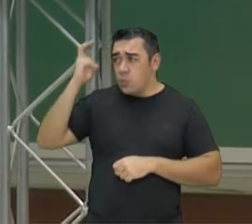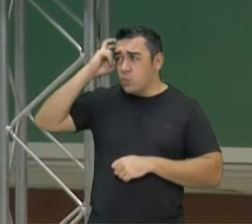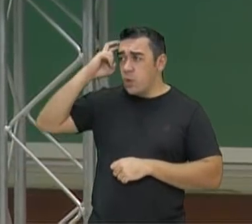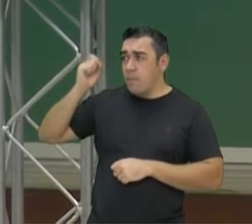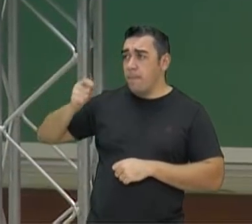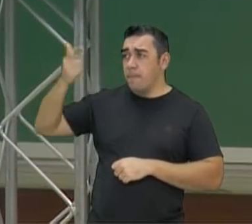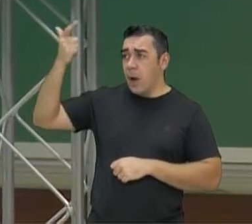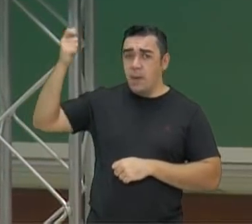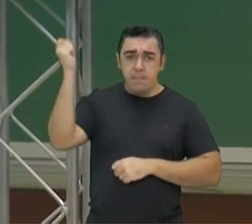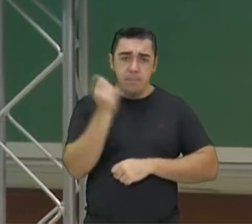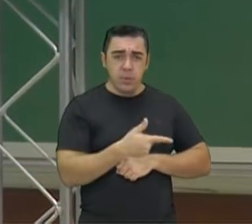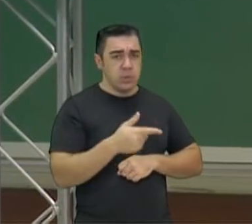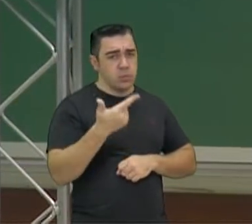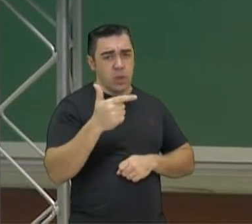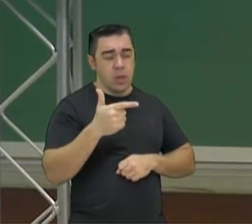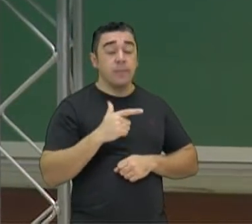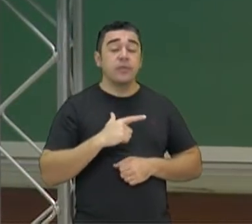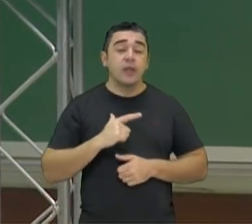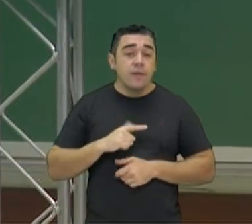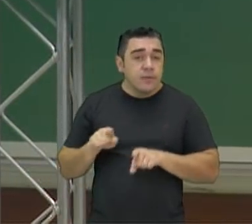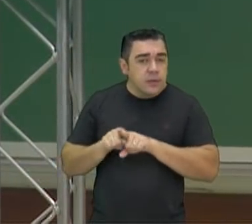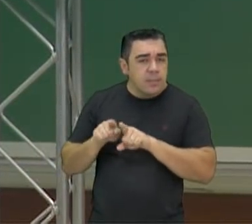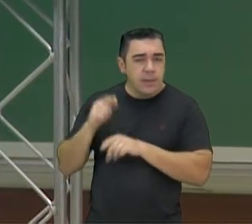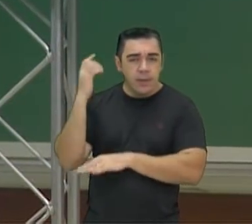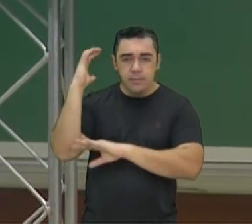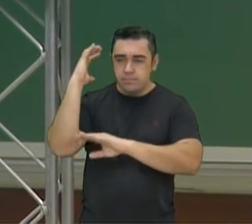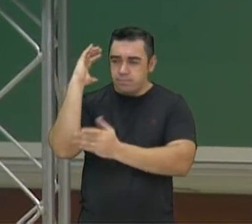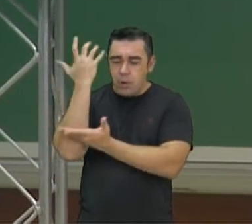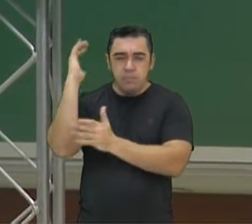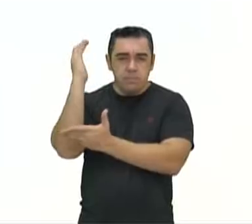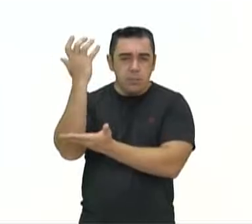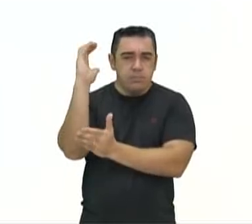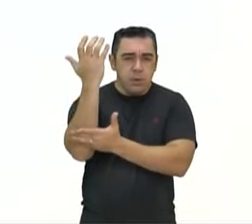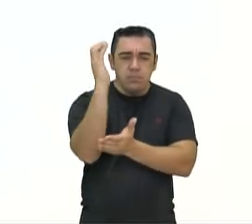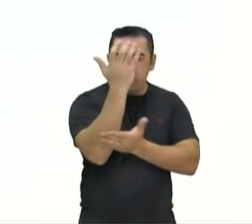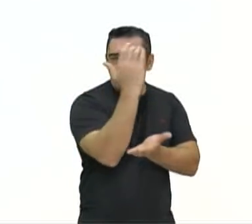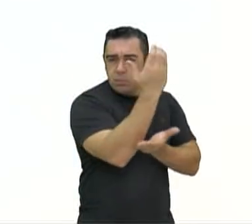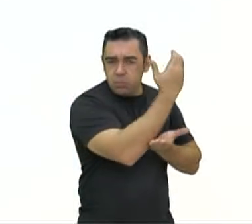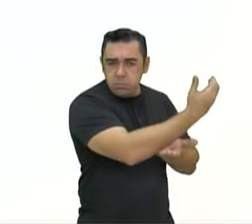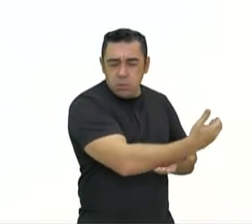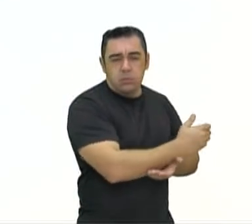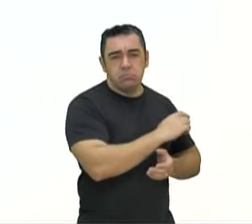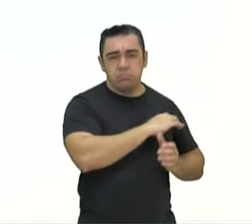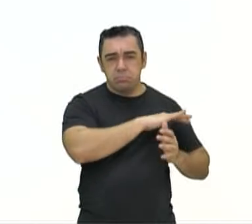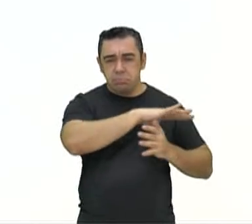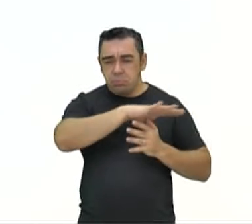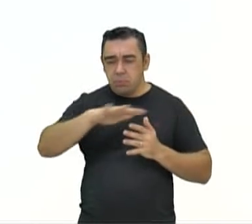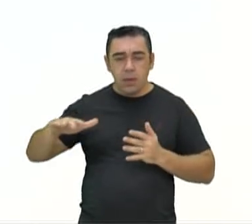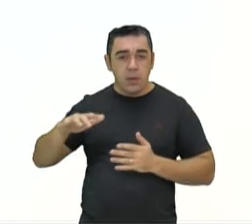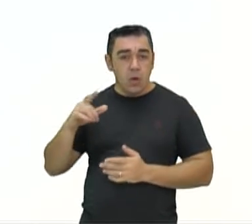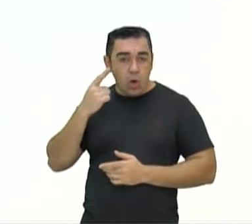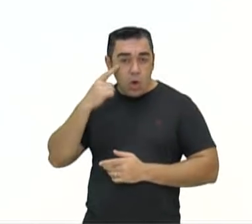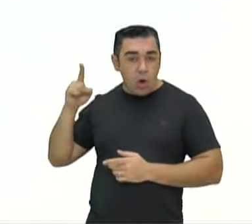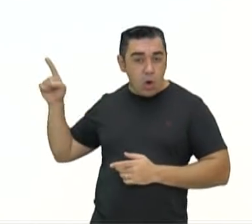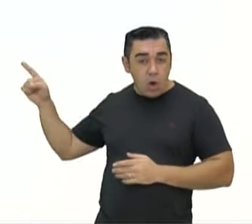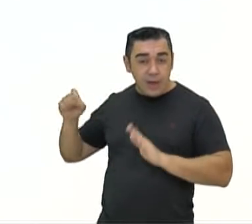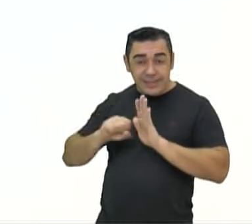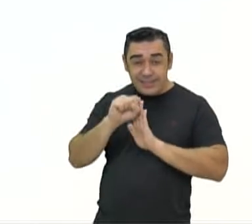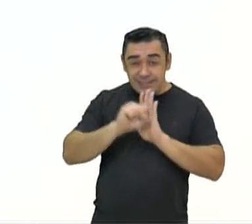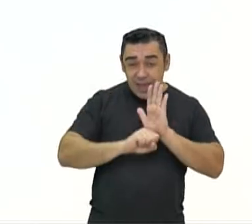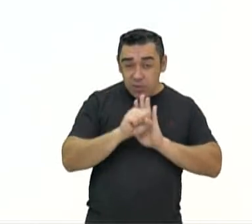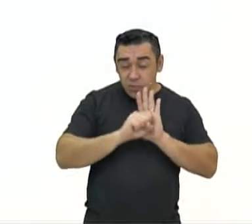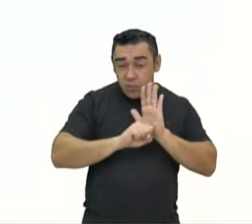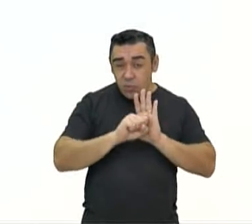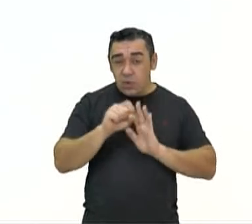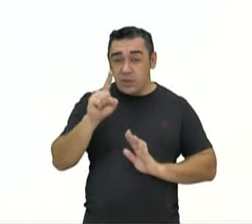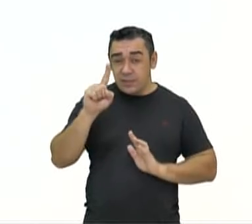desmatamento foi gigante. Olha aqui, ó. 1620, Hã? Início do século XVII, olha